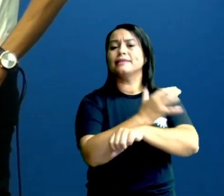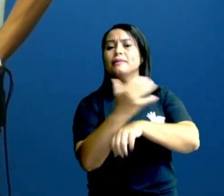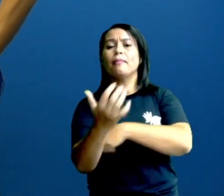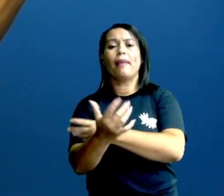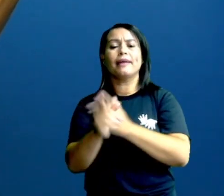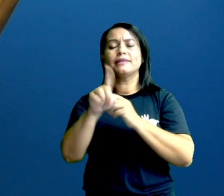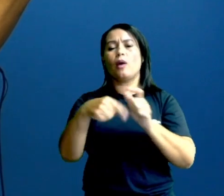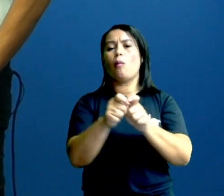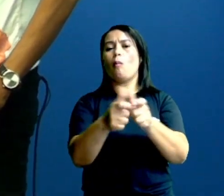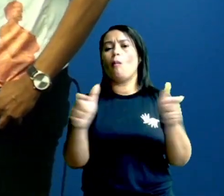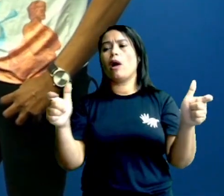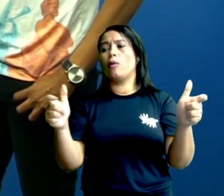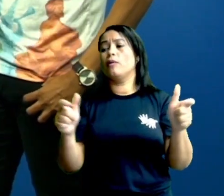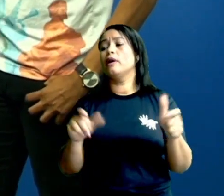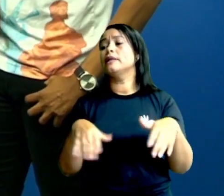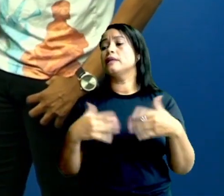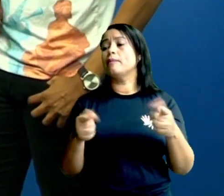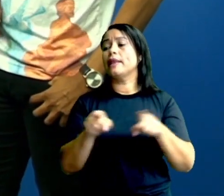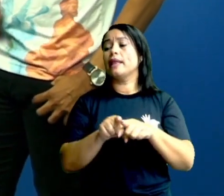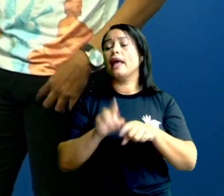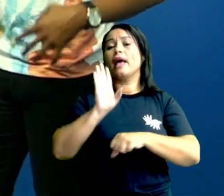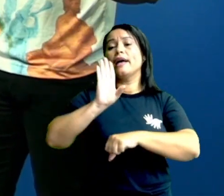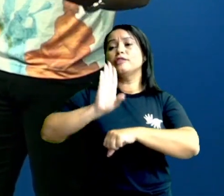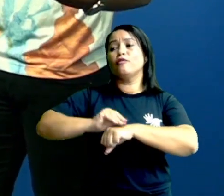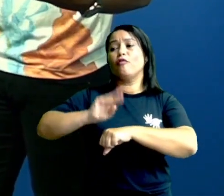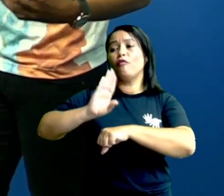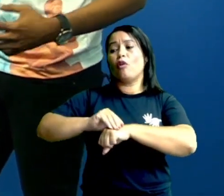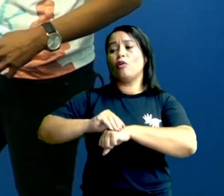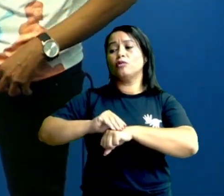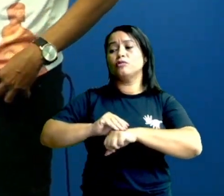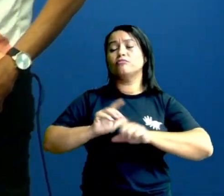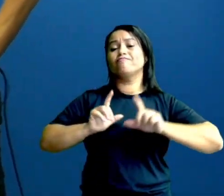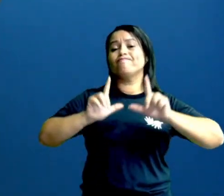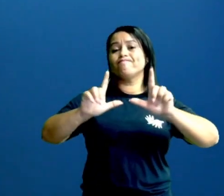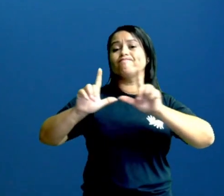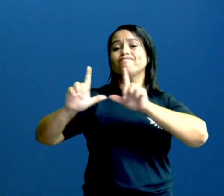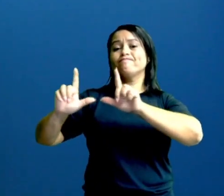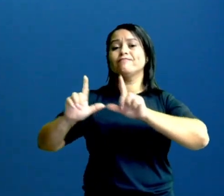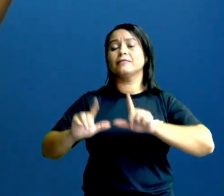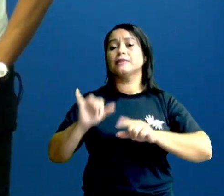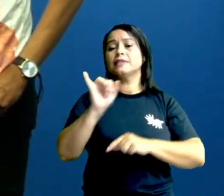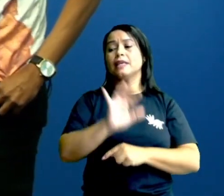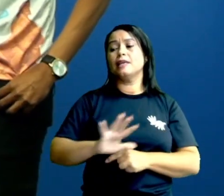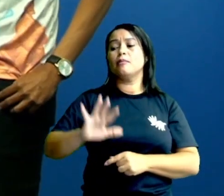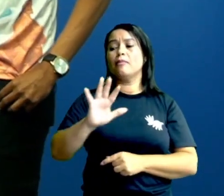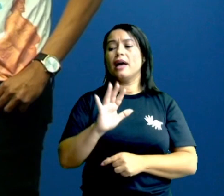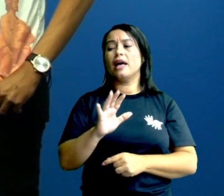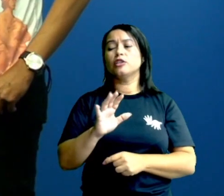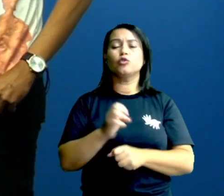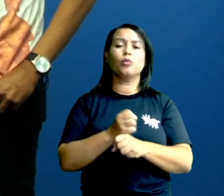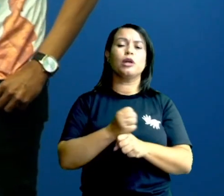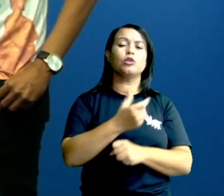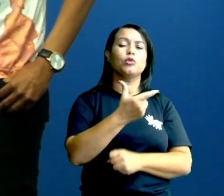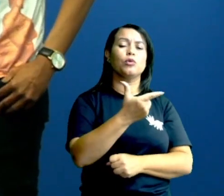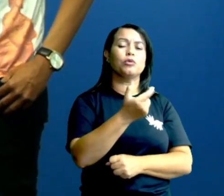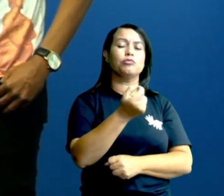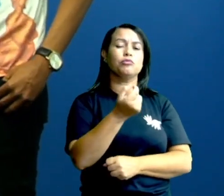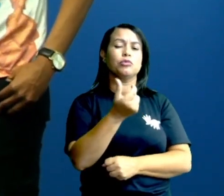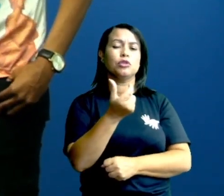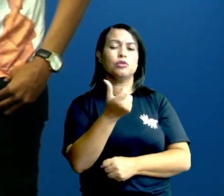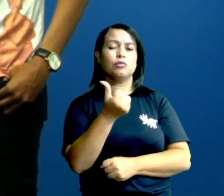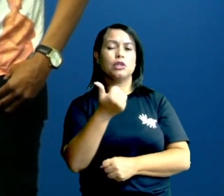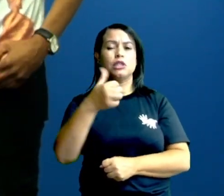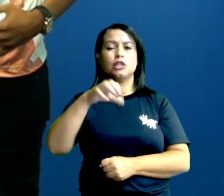com certeza o maior tá E aí fotos que retratam essa perspectiva recentemente 2009 2019